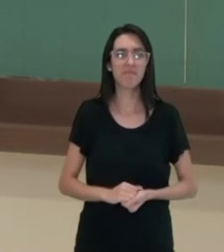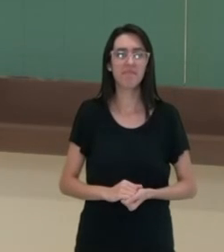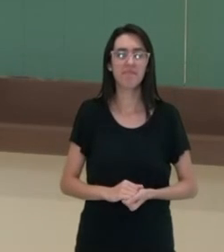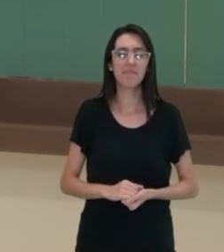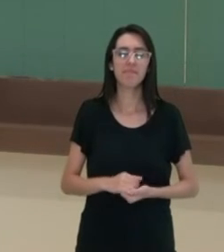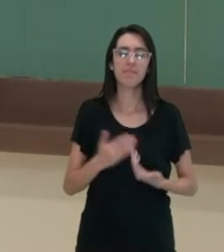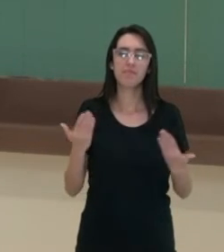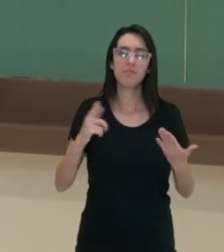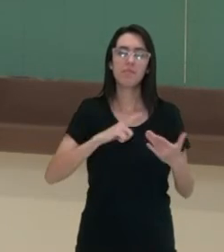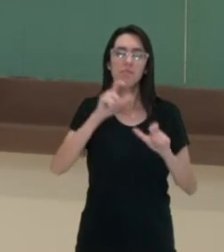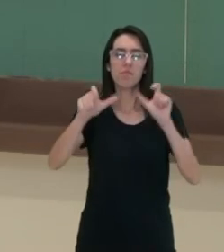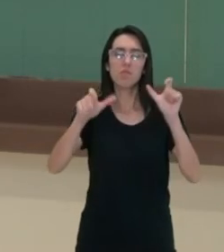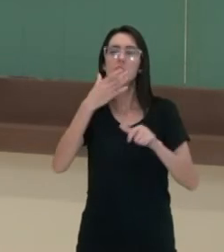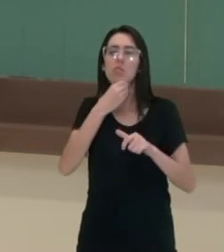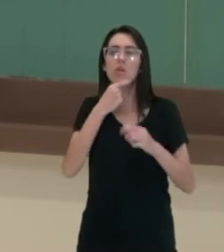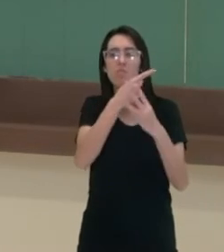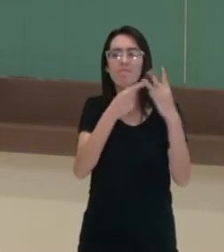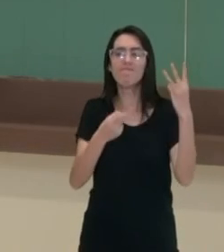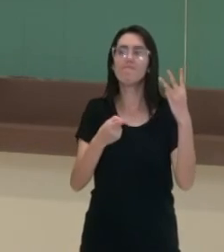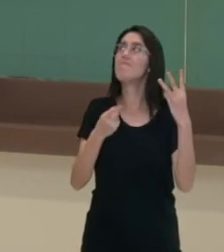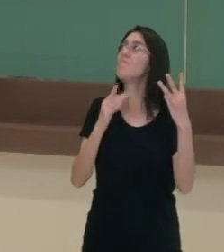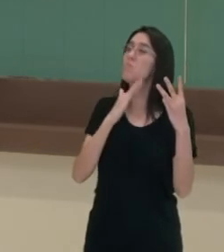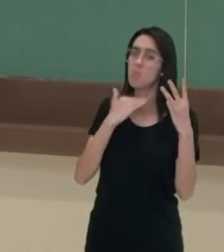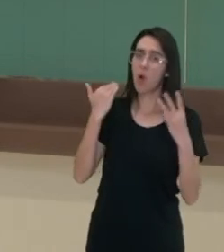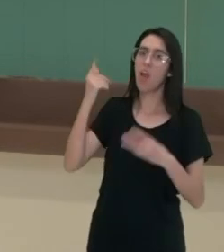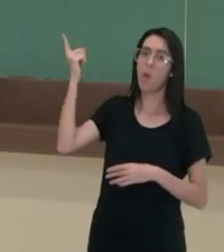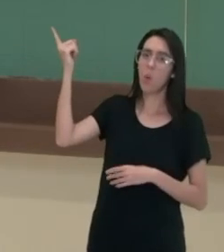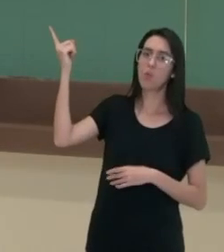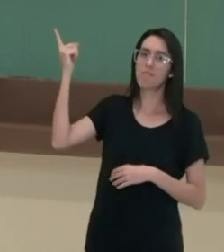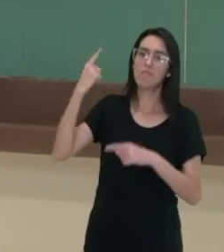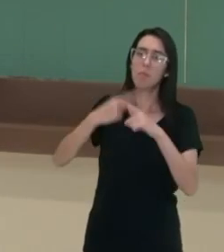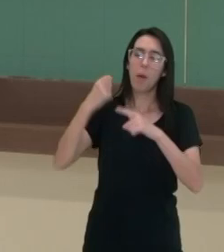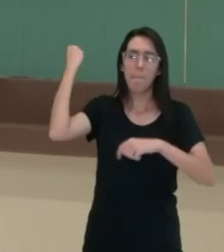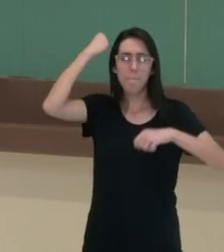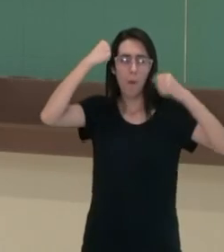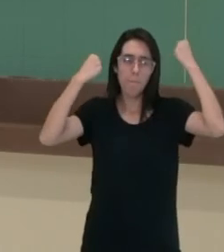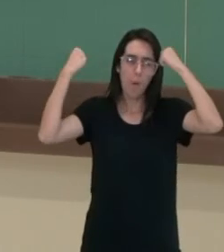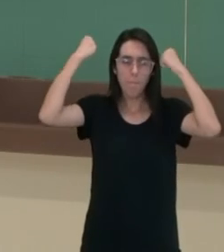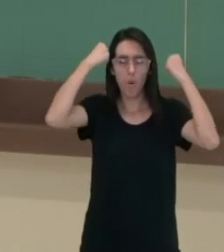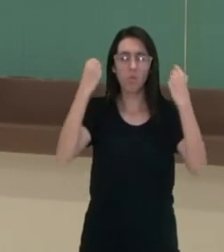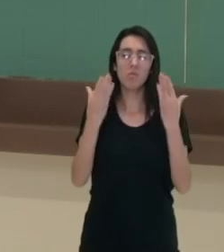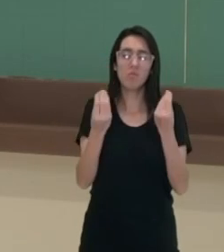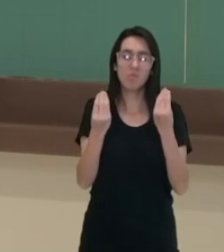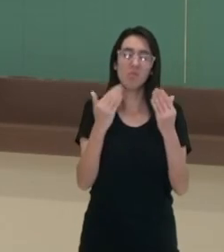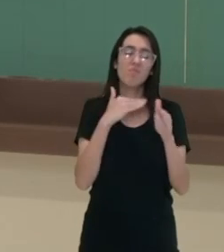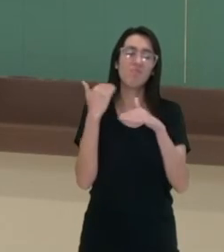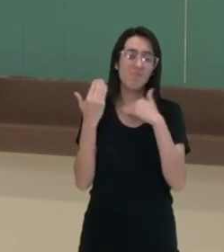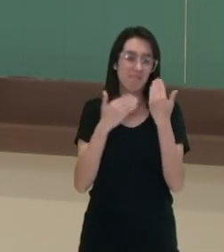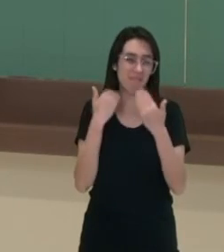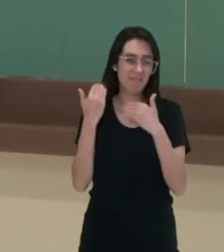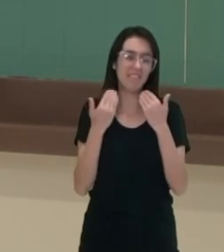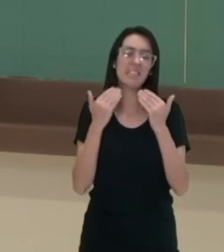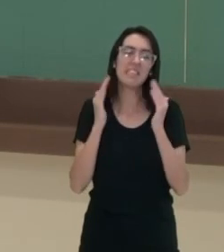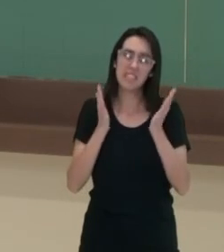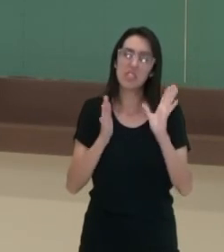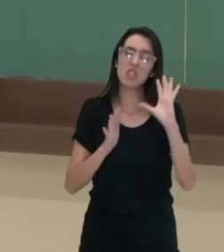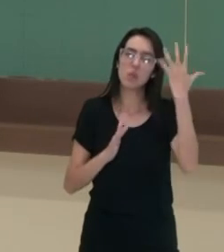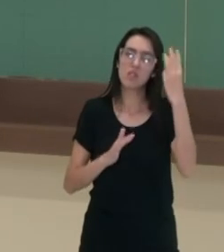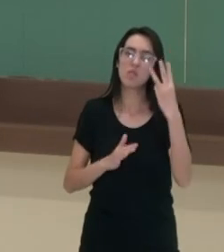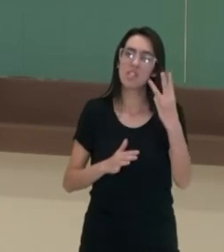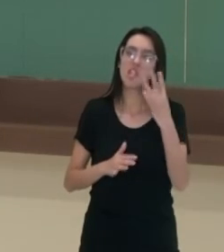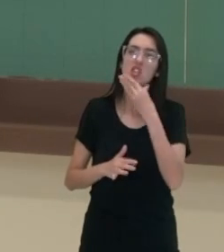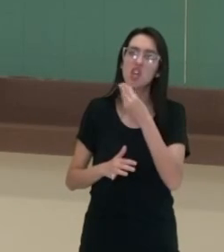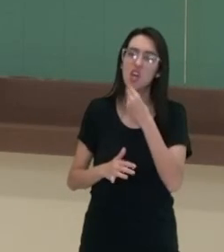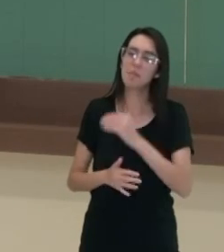esses atletas aqui, eles foram alguns pugilistas que morreram em consequência dos ferimentos do boxe por conta da quantidade de golpes que eram